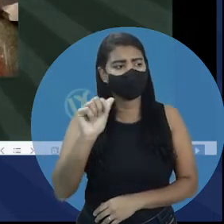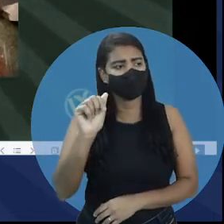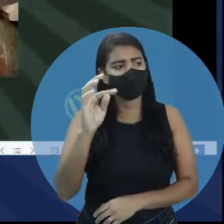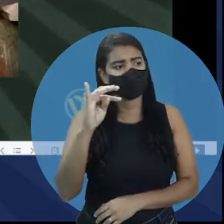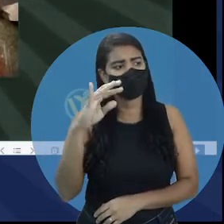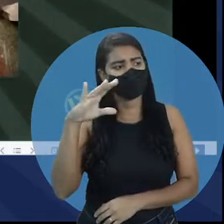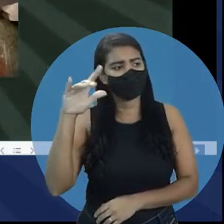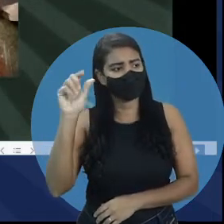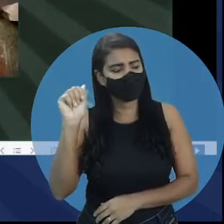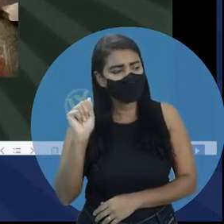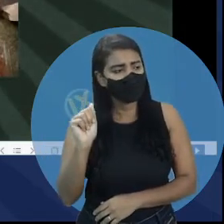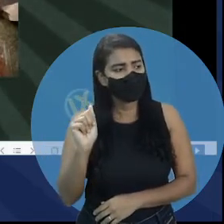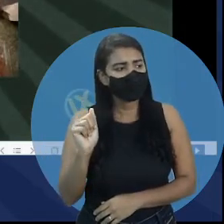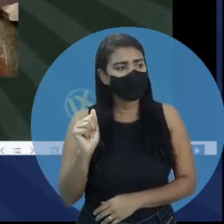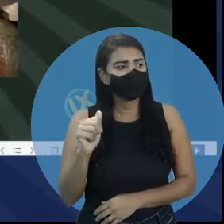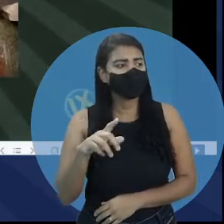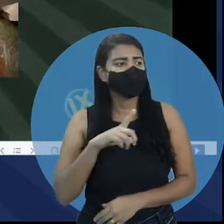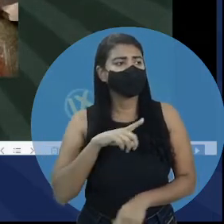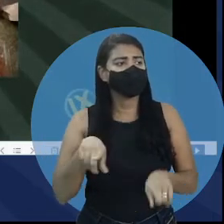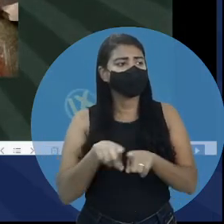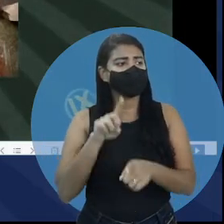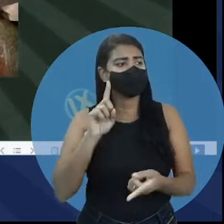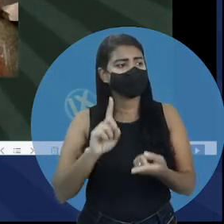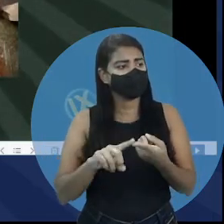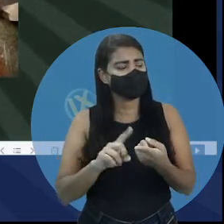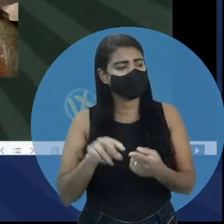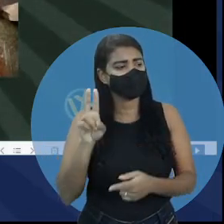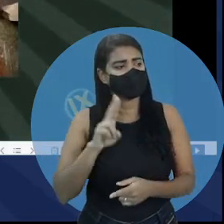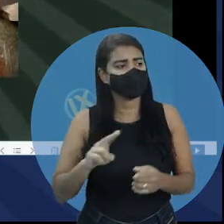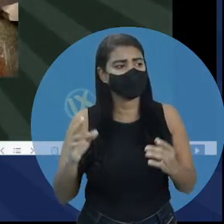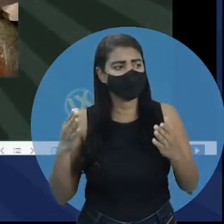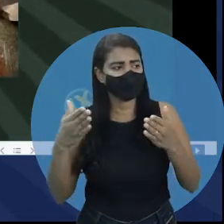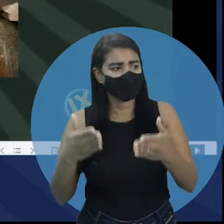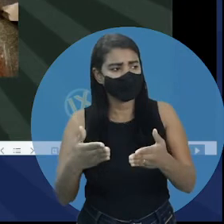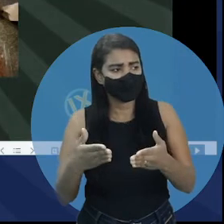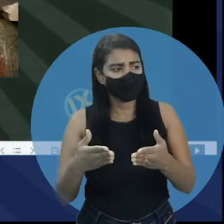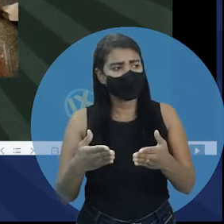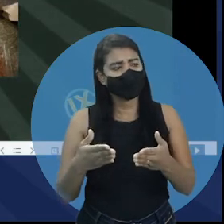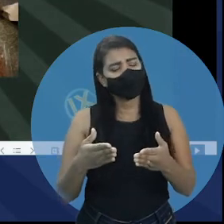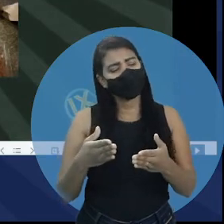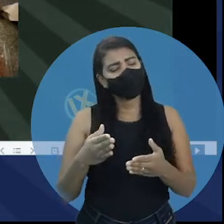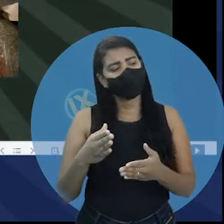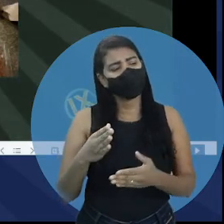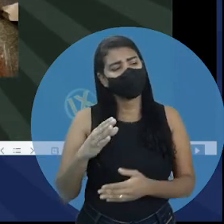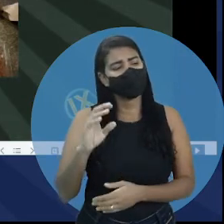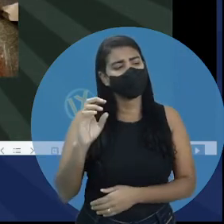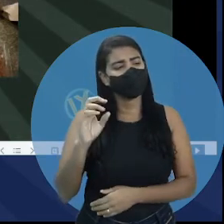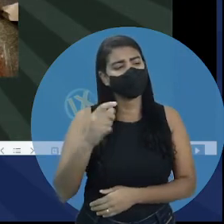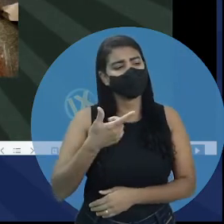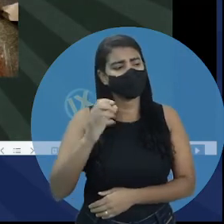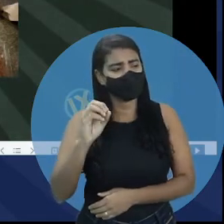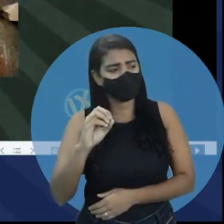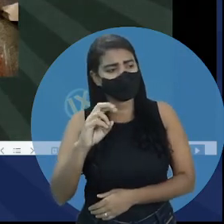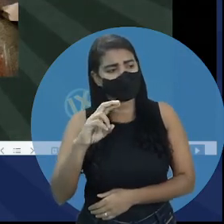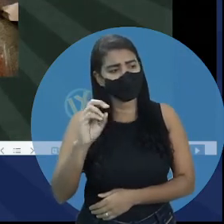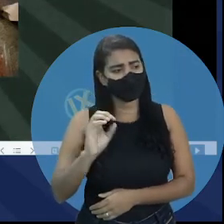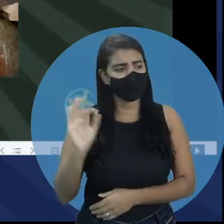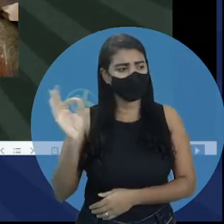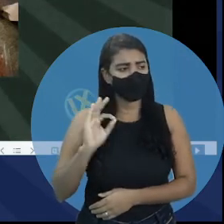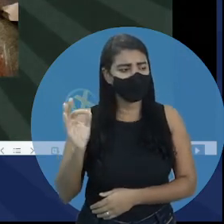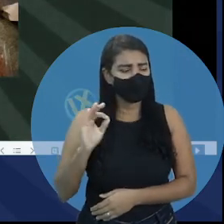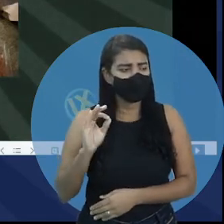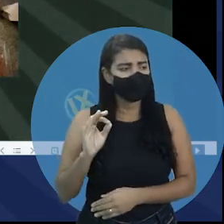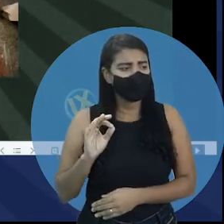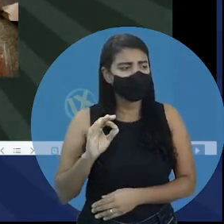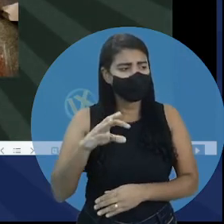para o experimento larvicida, a gente também usou as mesmas concentrações, a controle, 10, 25, 50%, e a gente adicionou a